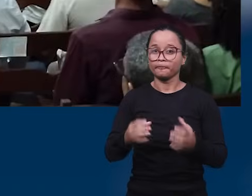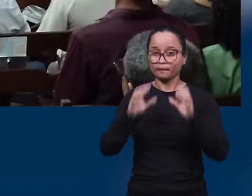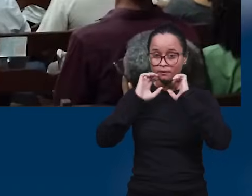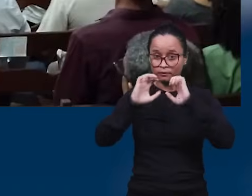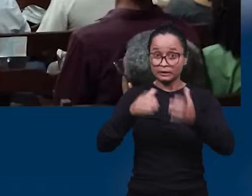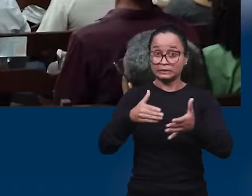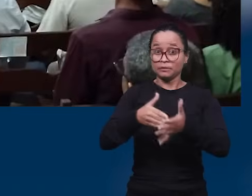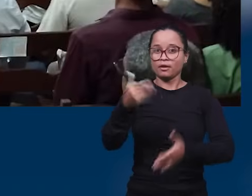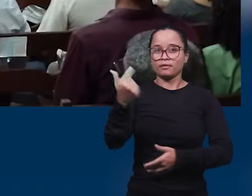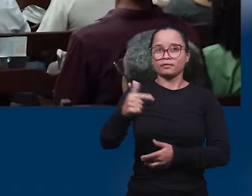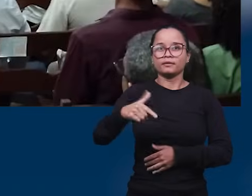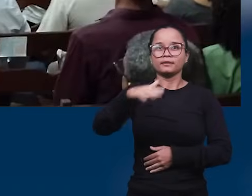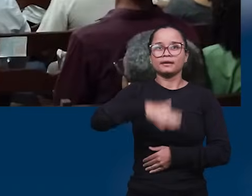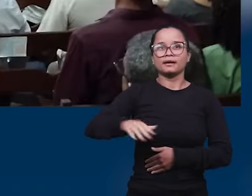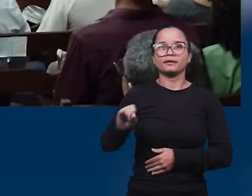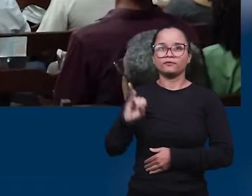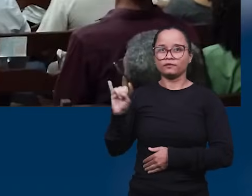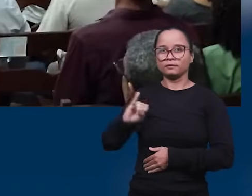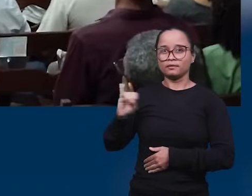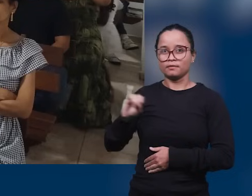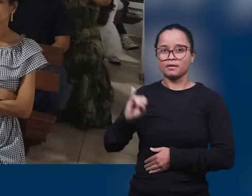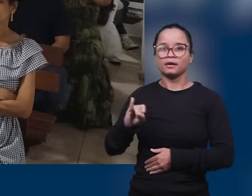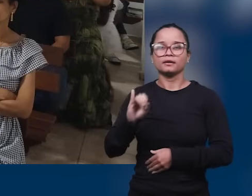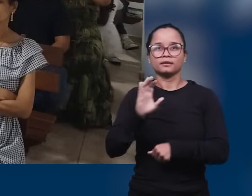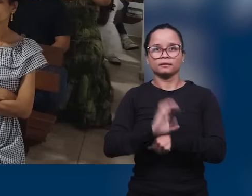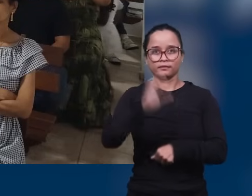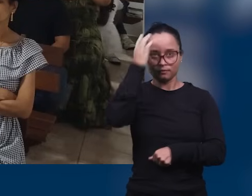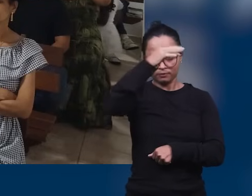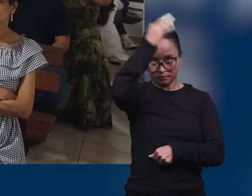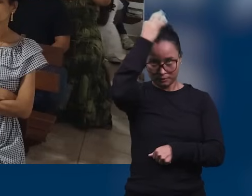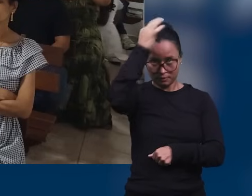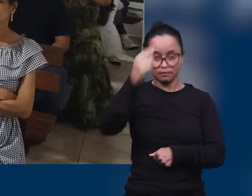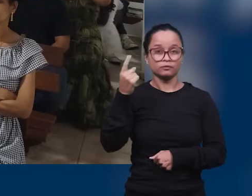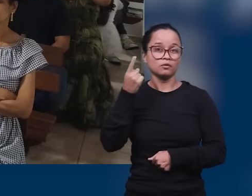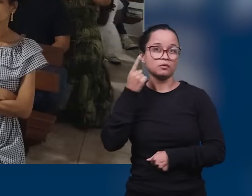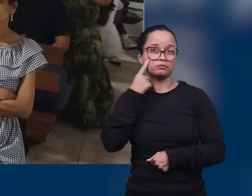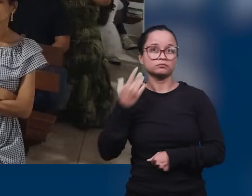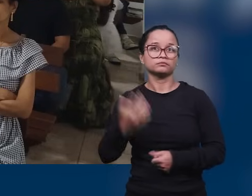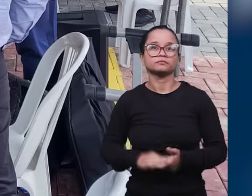Evangelho Sem Fronteiras na área de Itacibá, Cariacica, Espírito Santo.